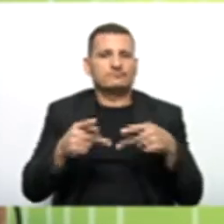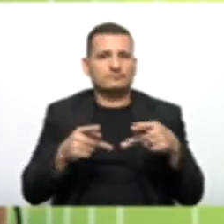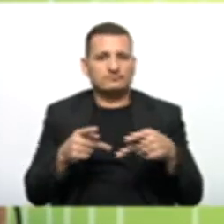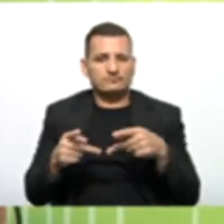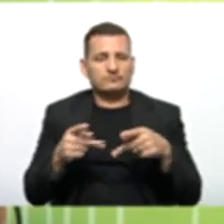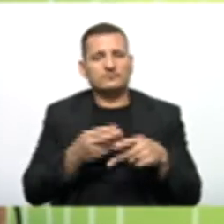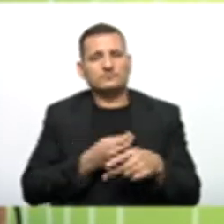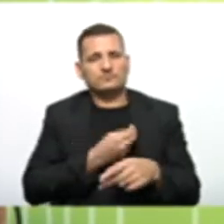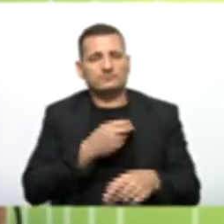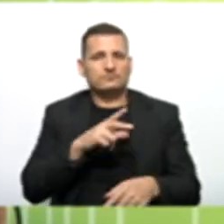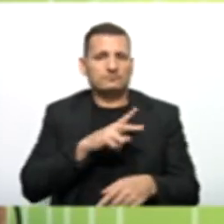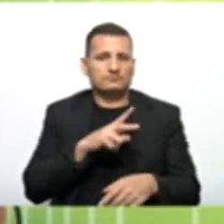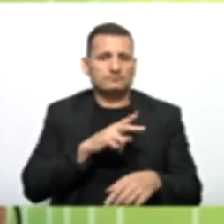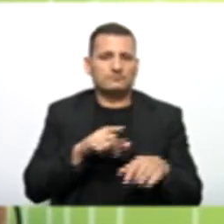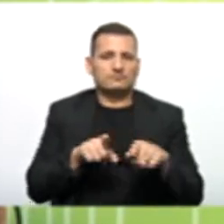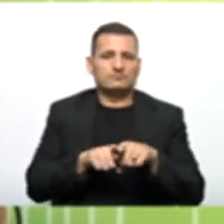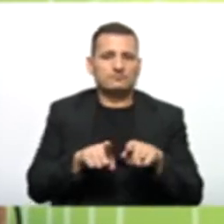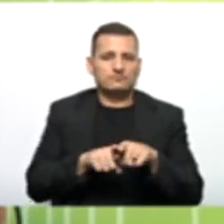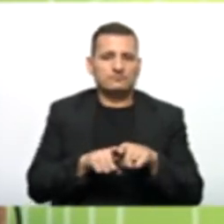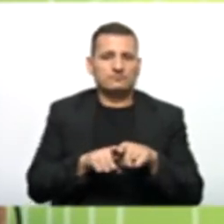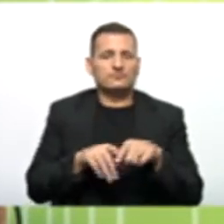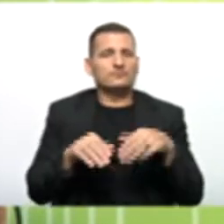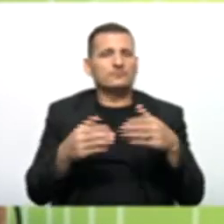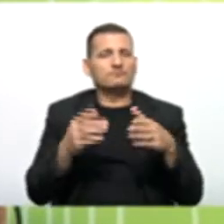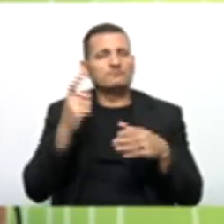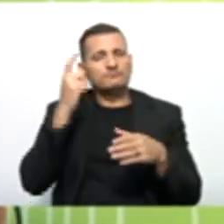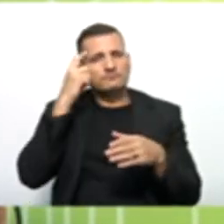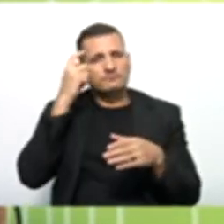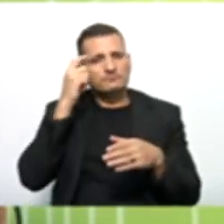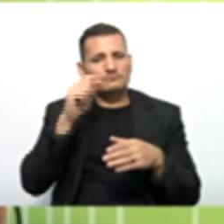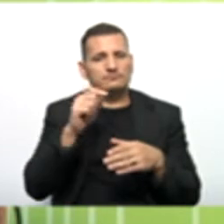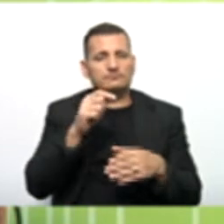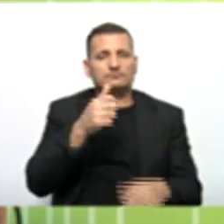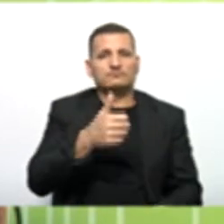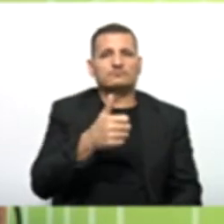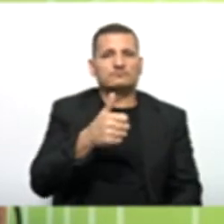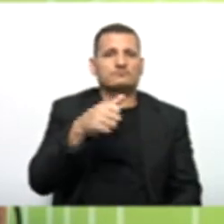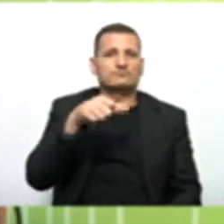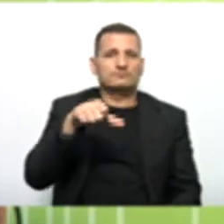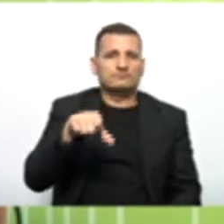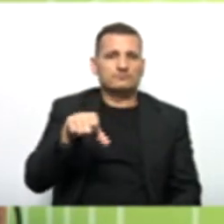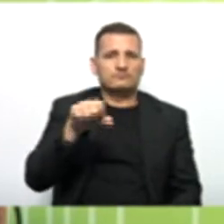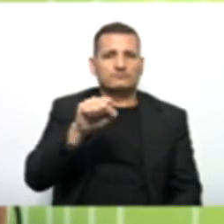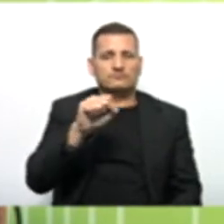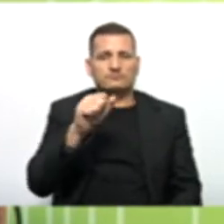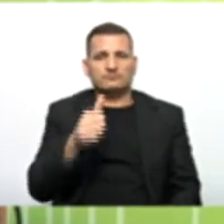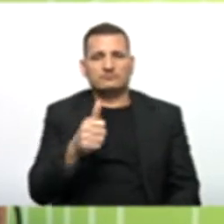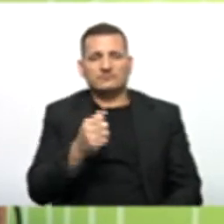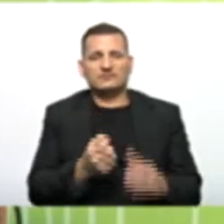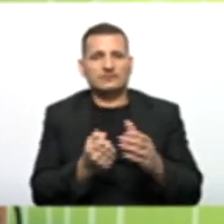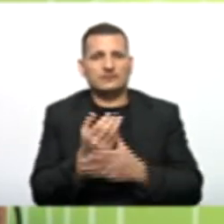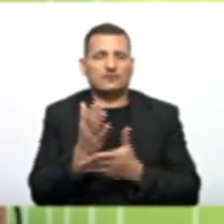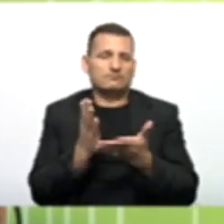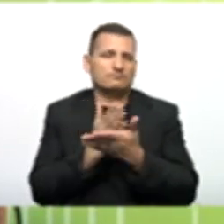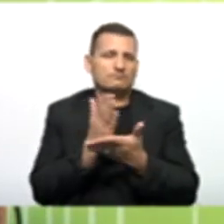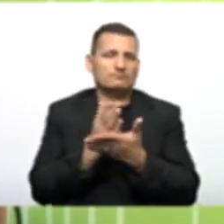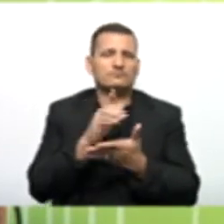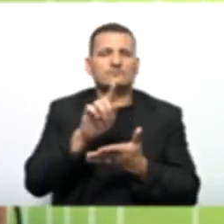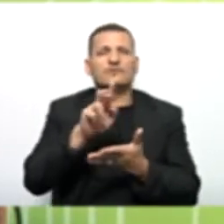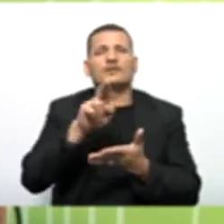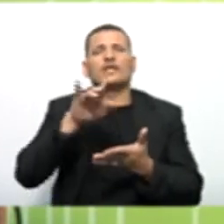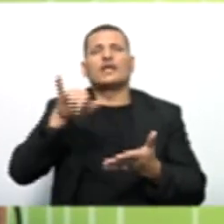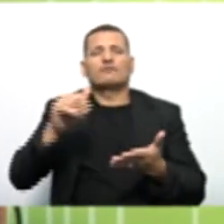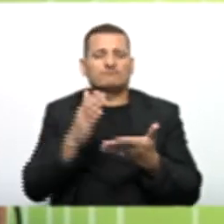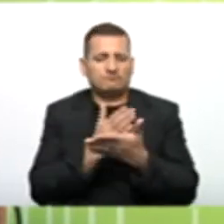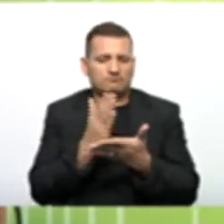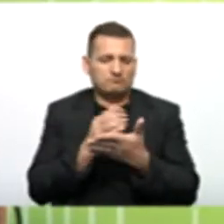minha vida pessoal também. Tá? Então, o que se pensou? Lá em 1981, criar um guia. Né? Para que serve um guia, gente? Ele